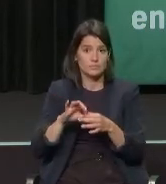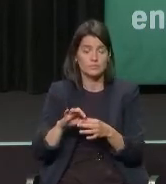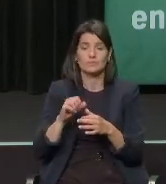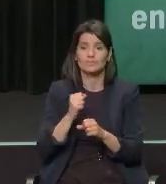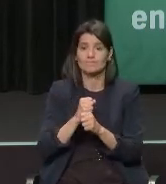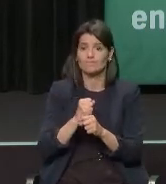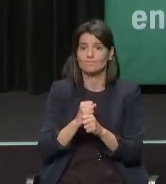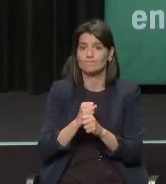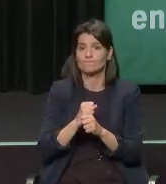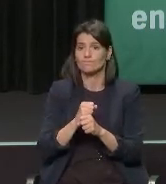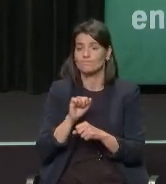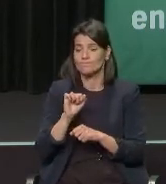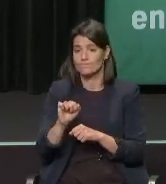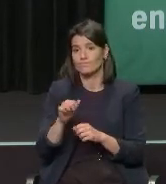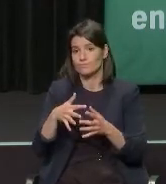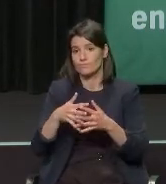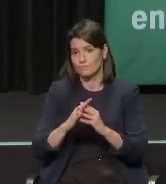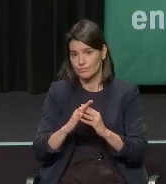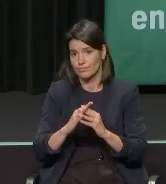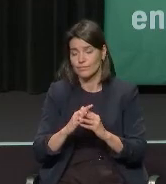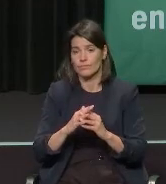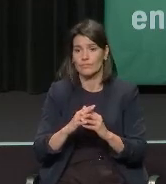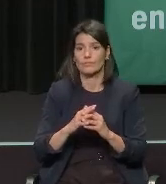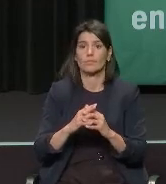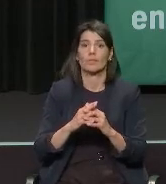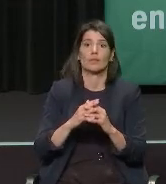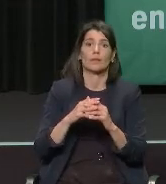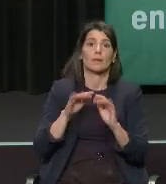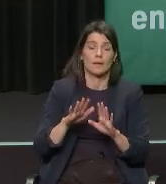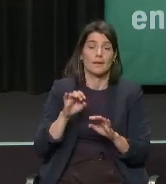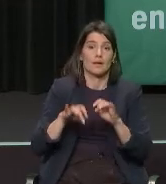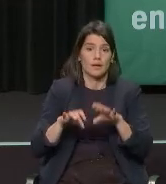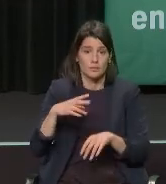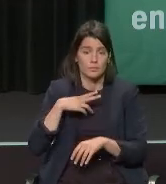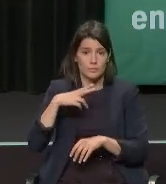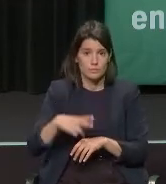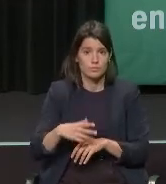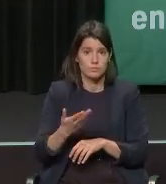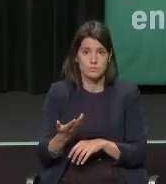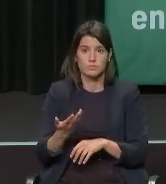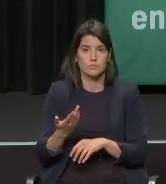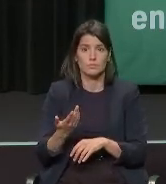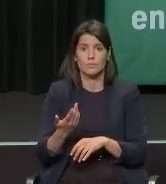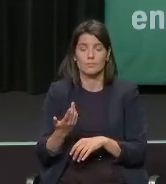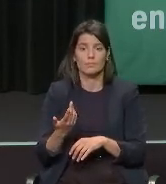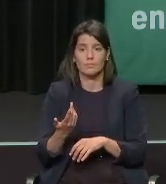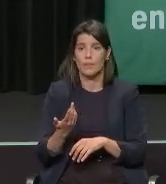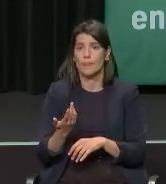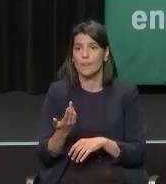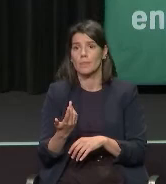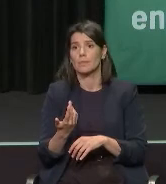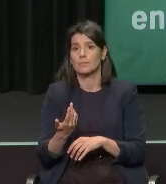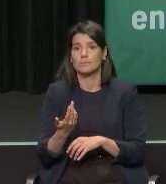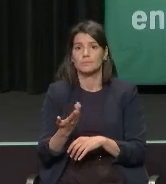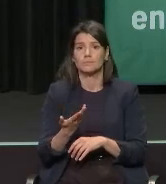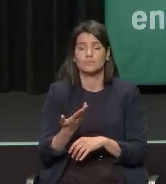operação dessa infraestrutura. O que é que se passa? Portugal não faz parte